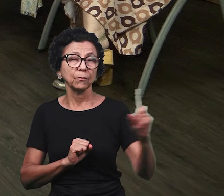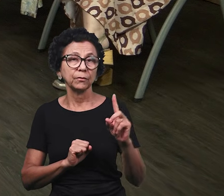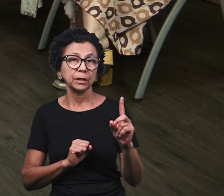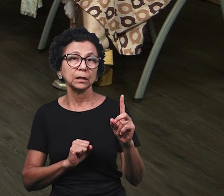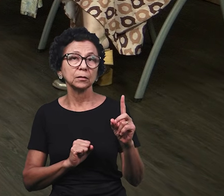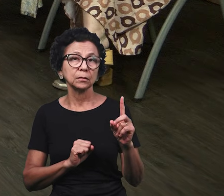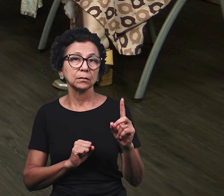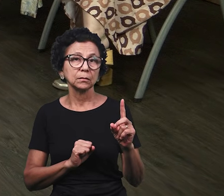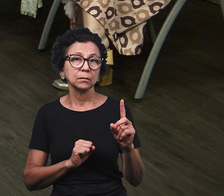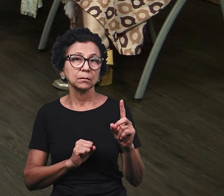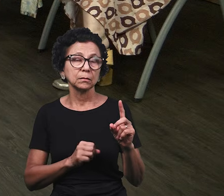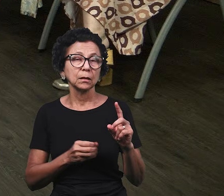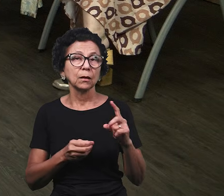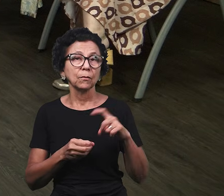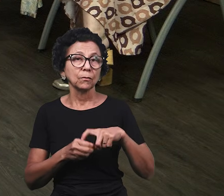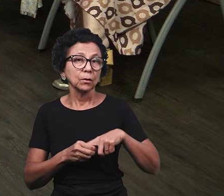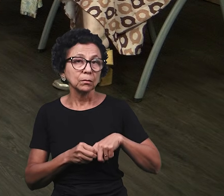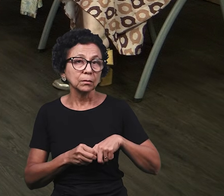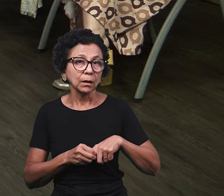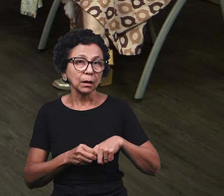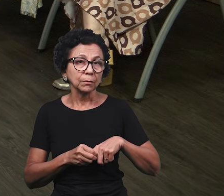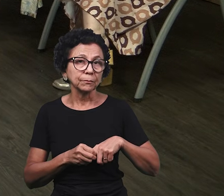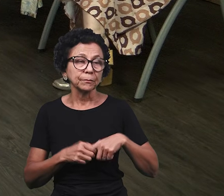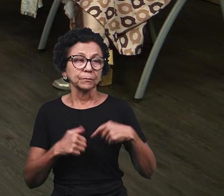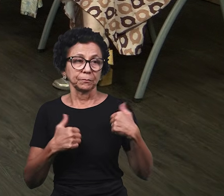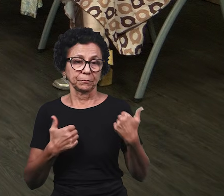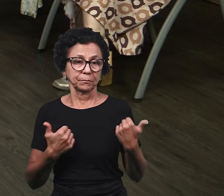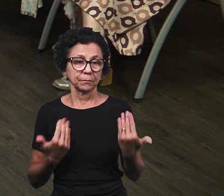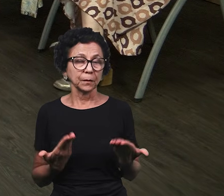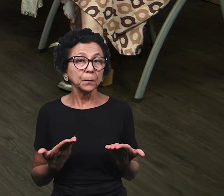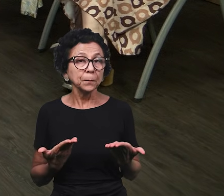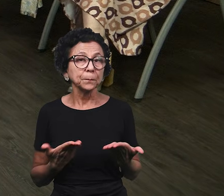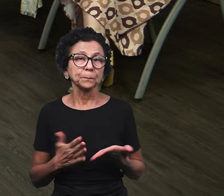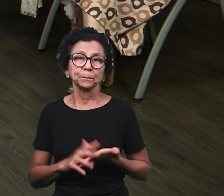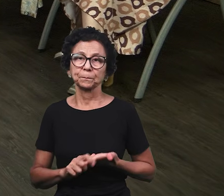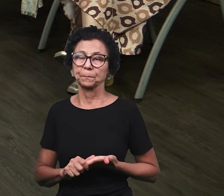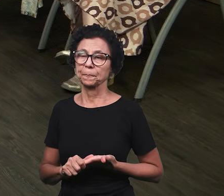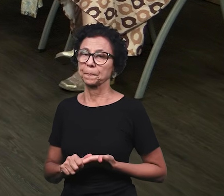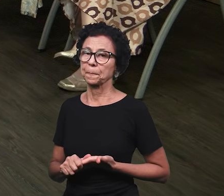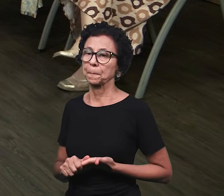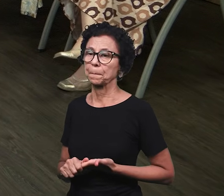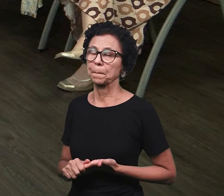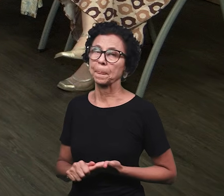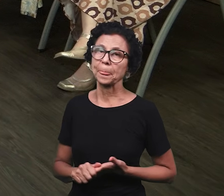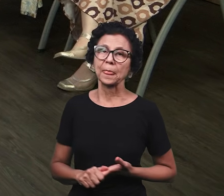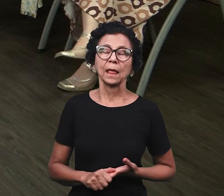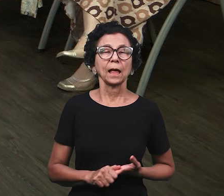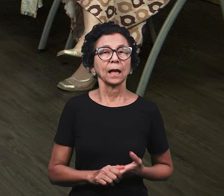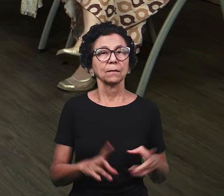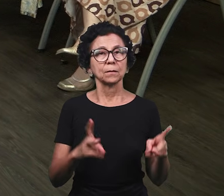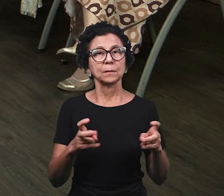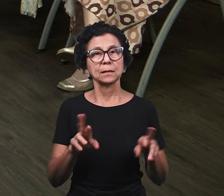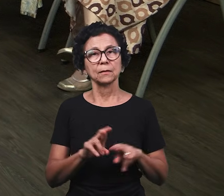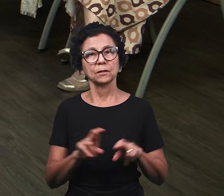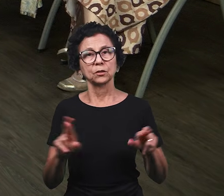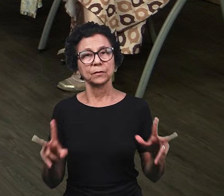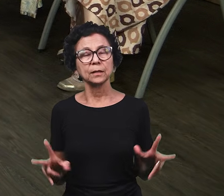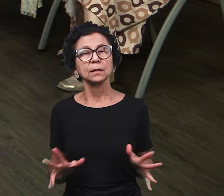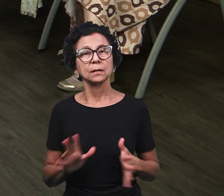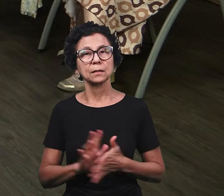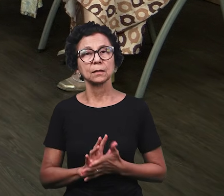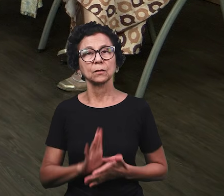foi diferenciar, né, o amor de Deus para os